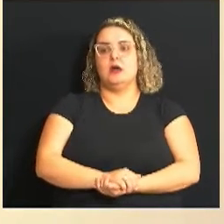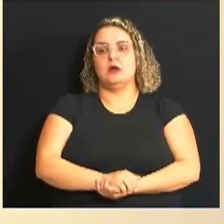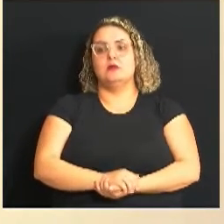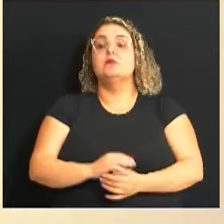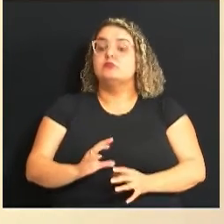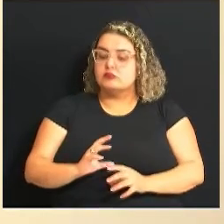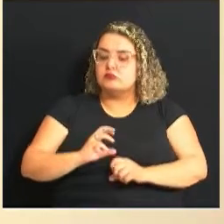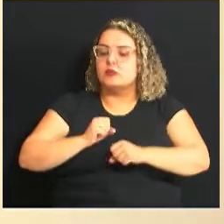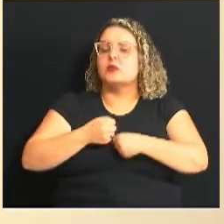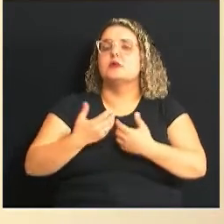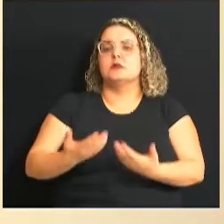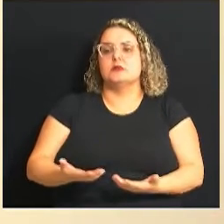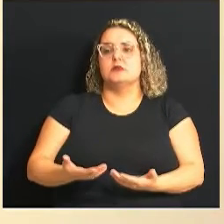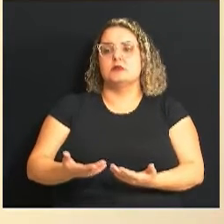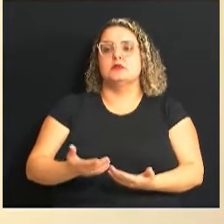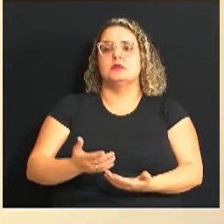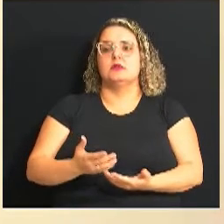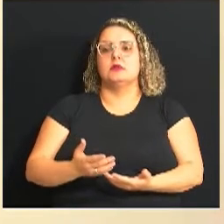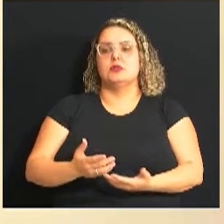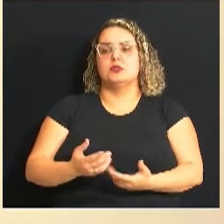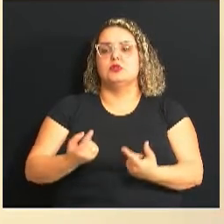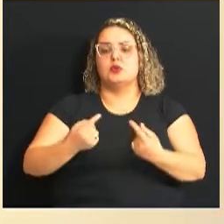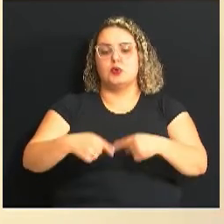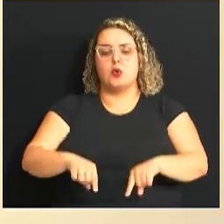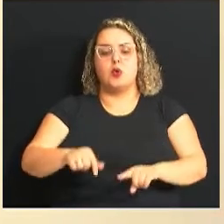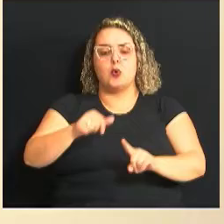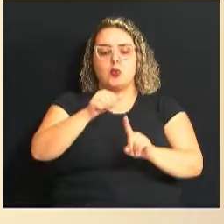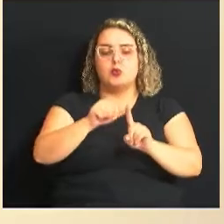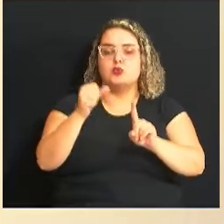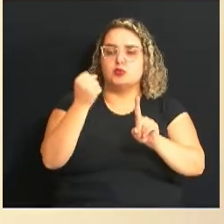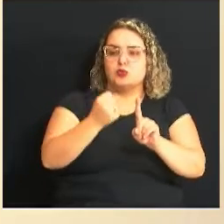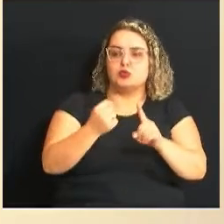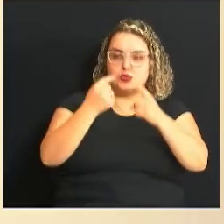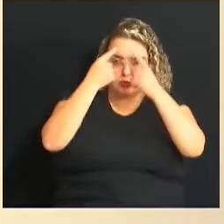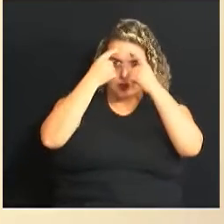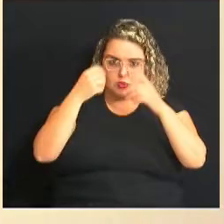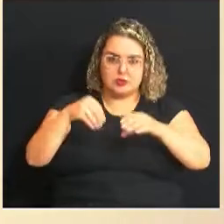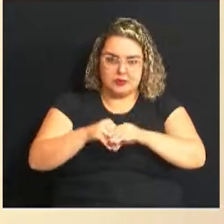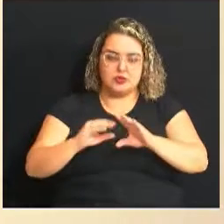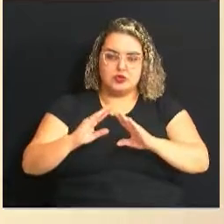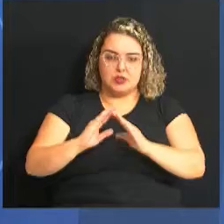reforçar a questão do combate ao feminicídio e à violência doméstica.